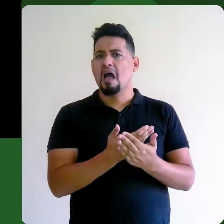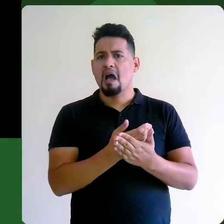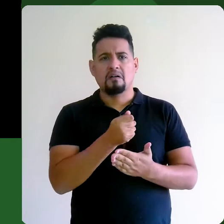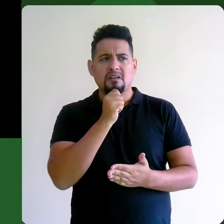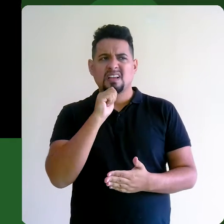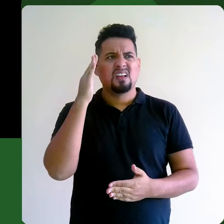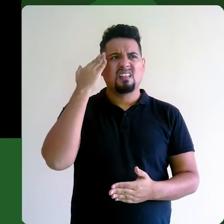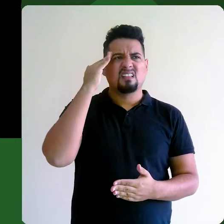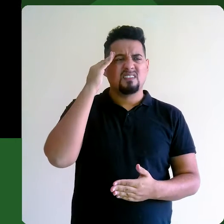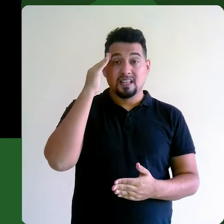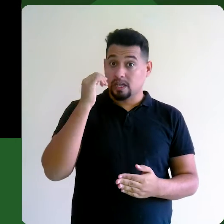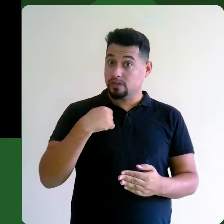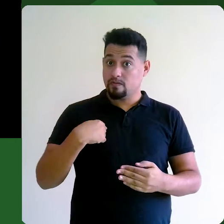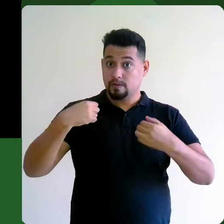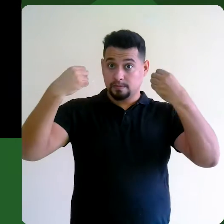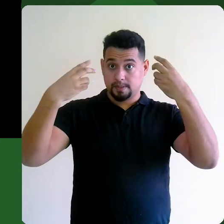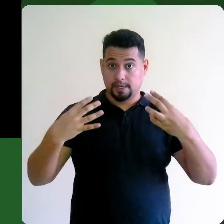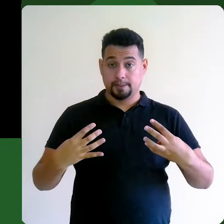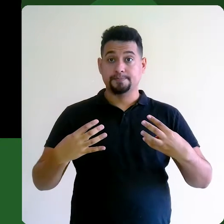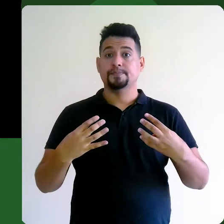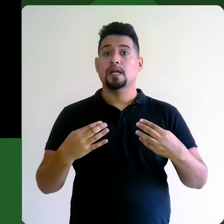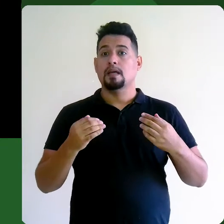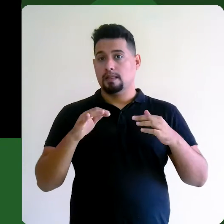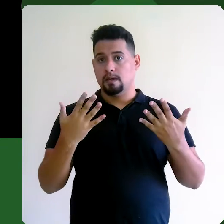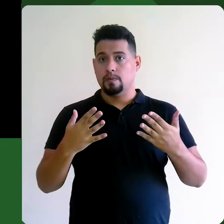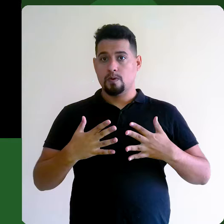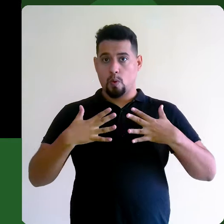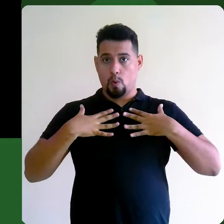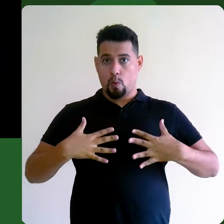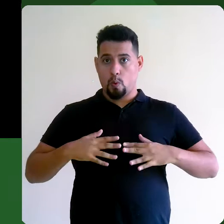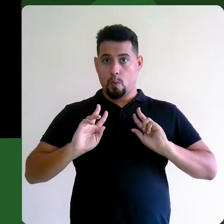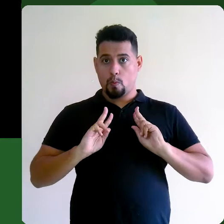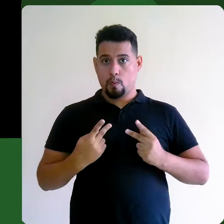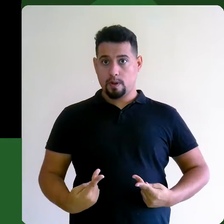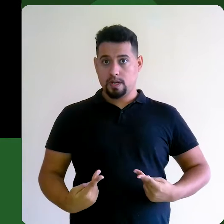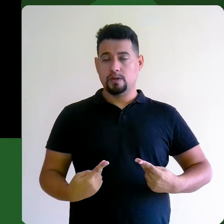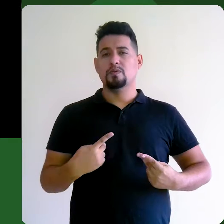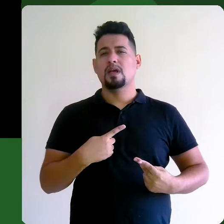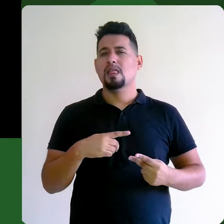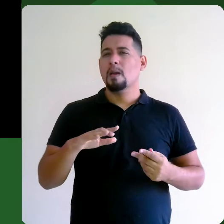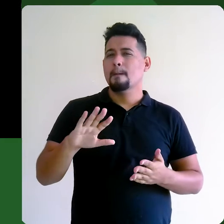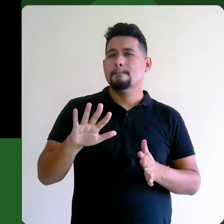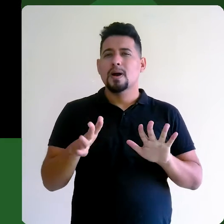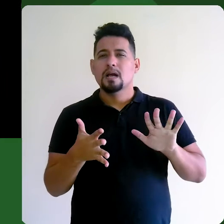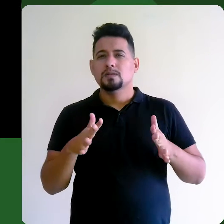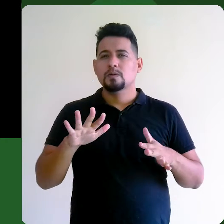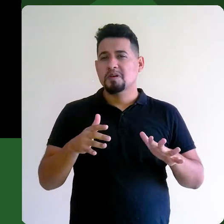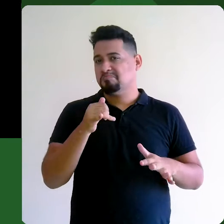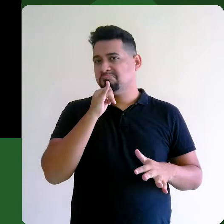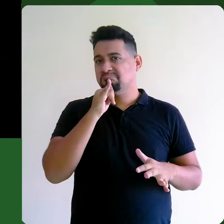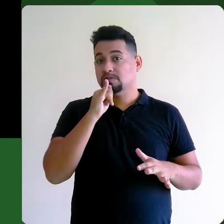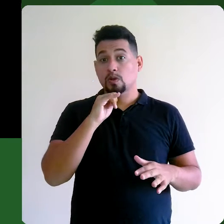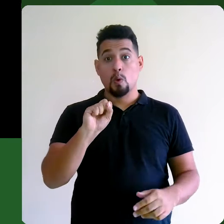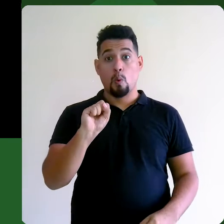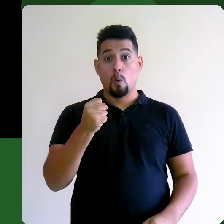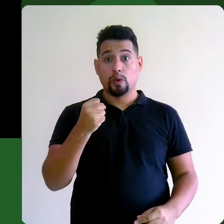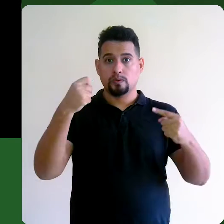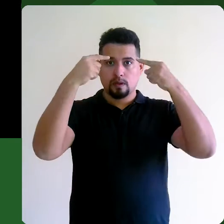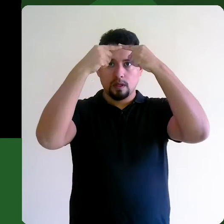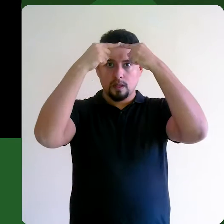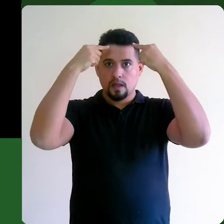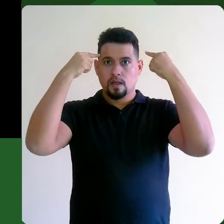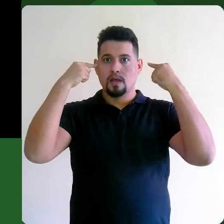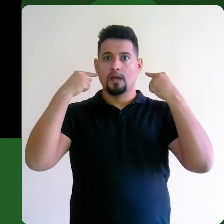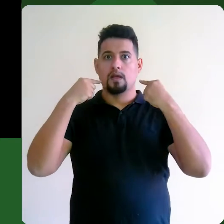vocês consigam entender um pouquinho melhor, o corpo humano normal, ele é baseado mais ou menos na medida